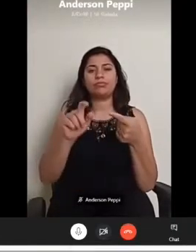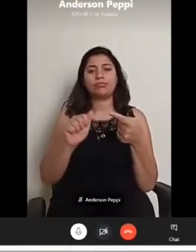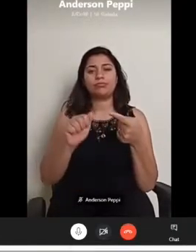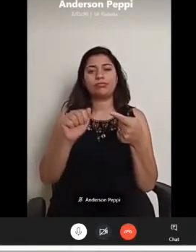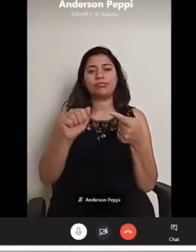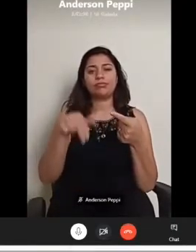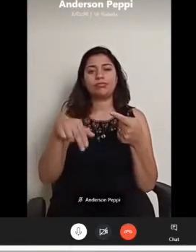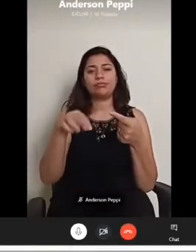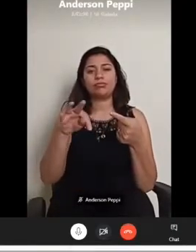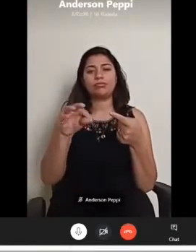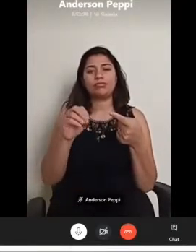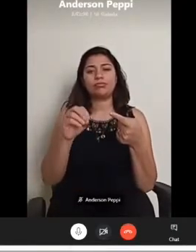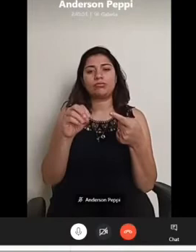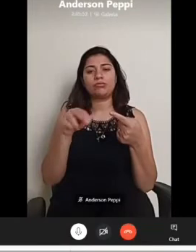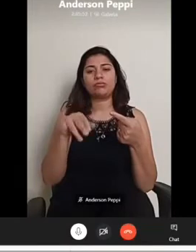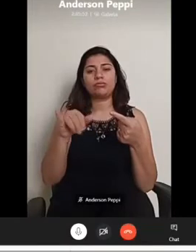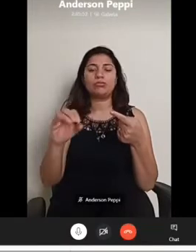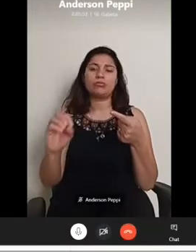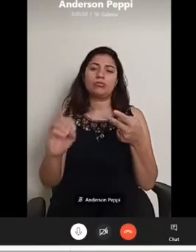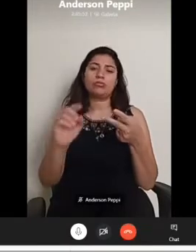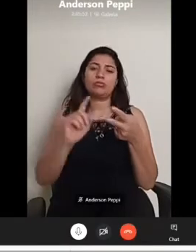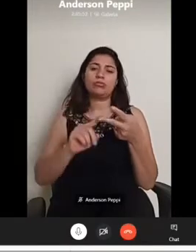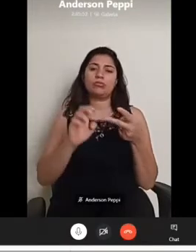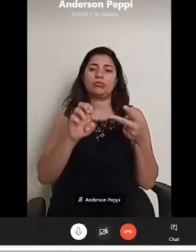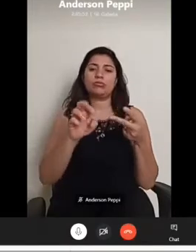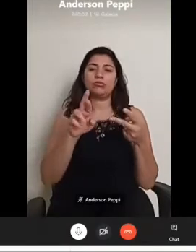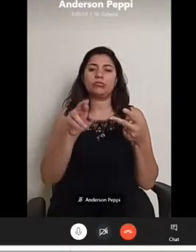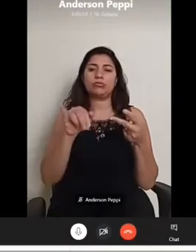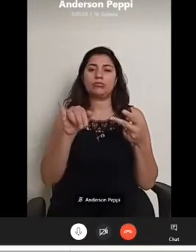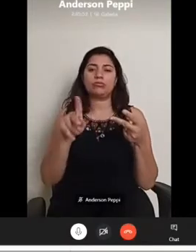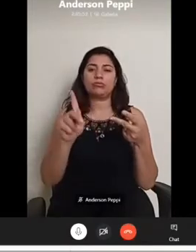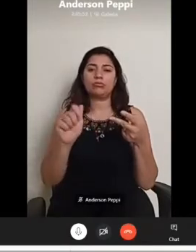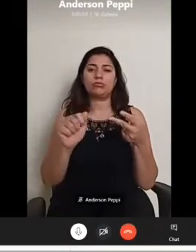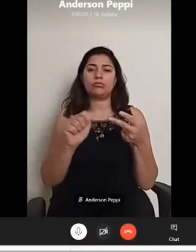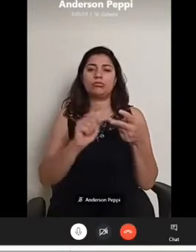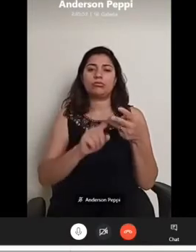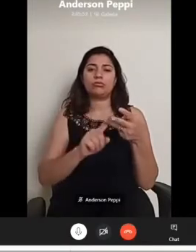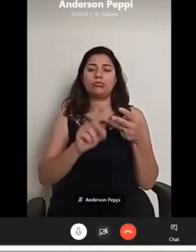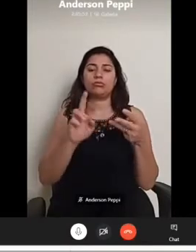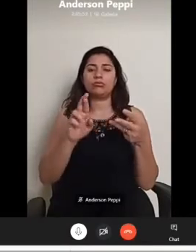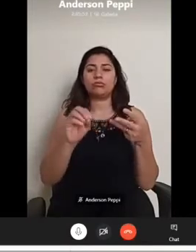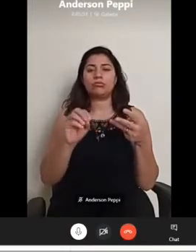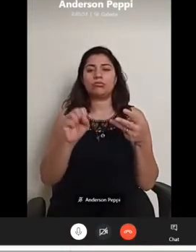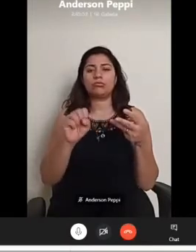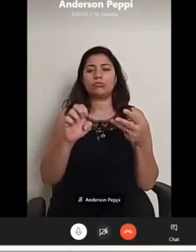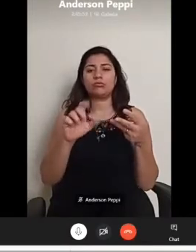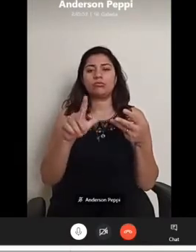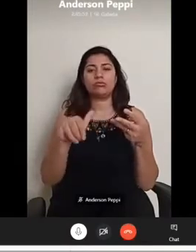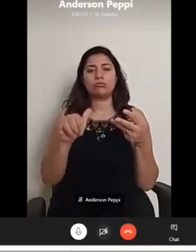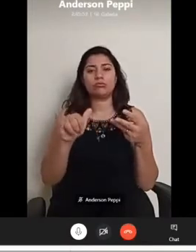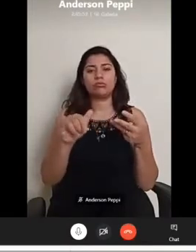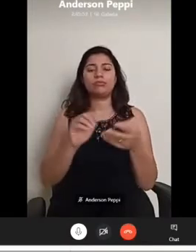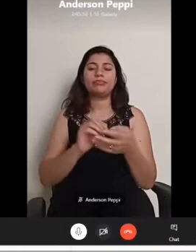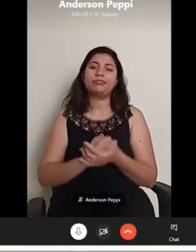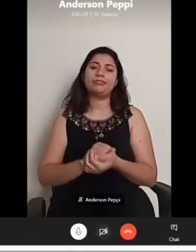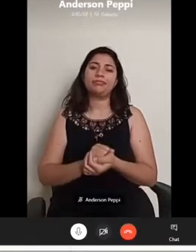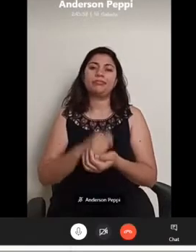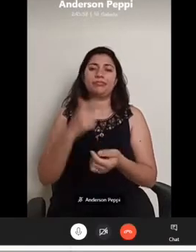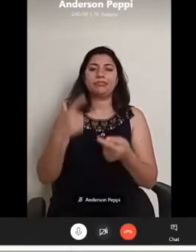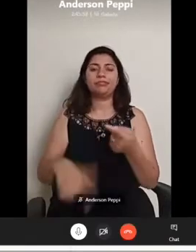Almeida, Érica Cristina Leal Tiago e Roseli Antunes da Silva Iello. Comissão de Orçamento,